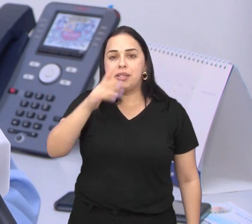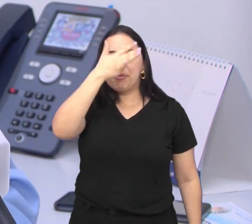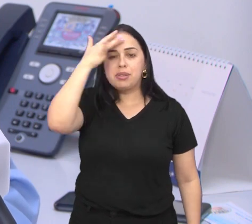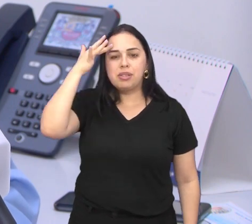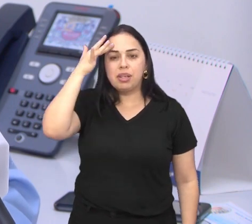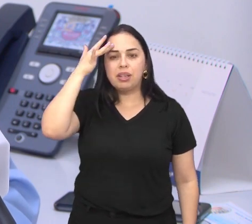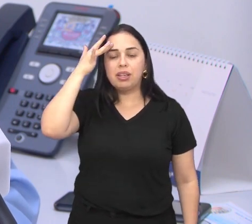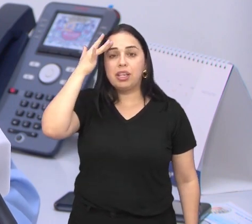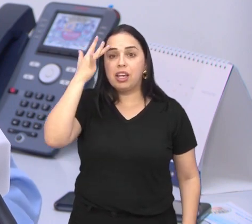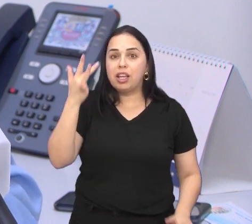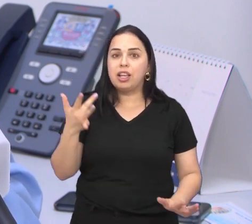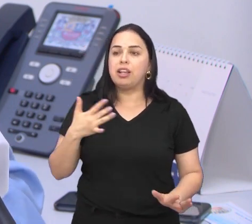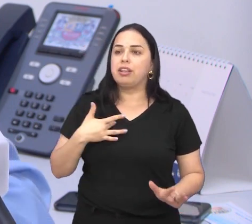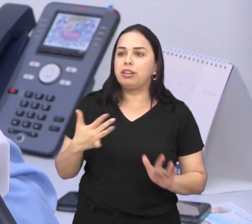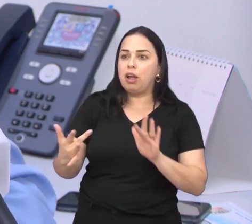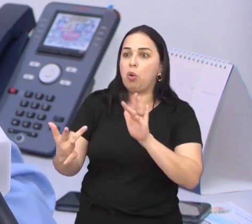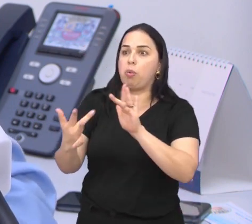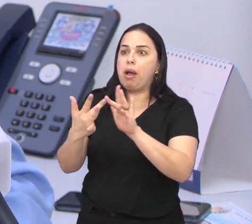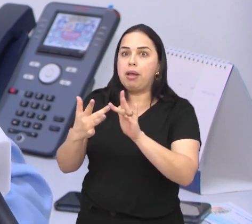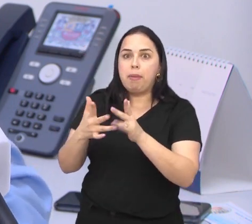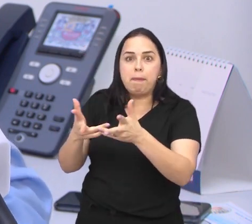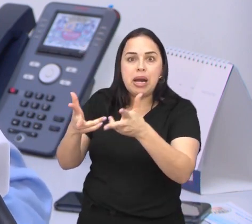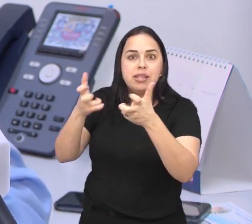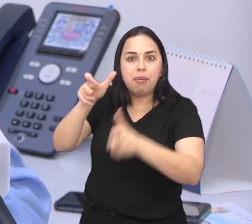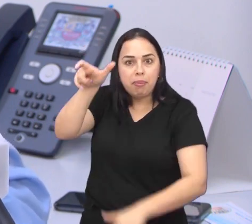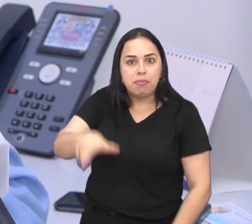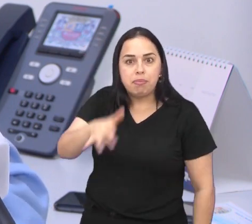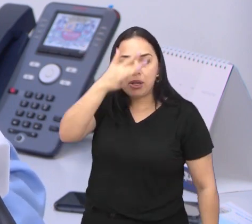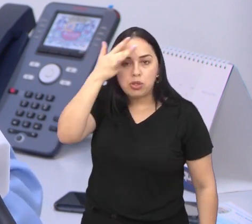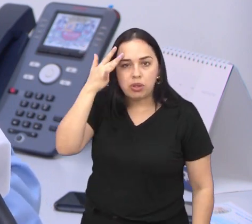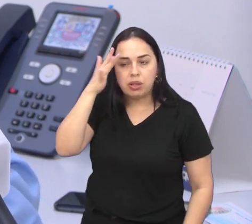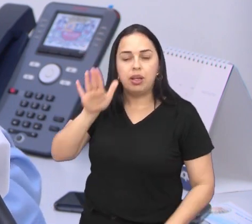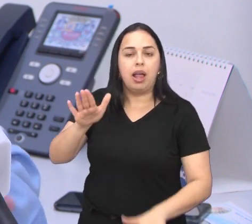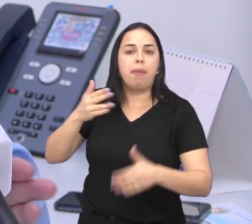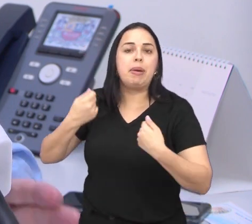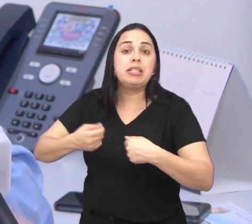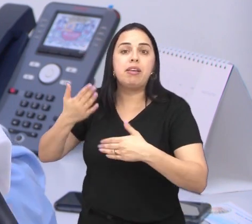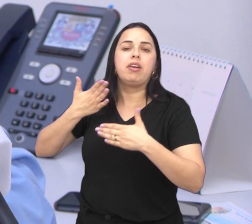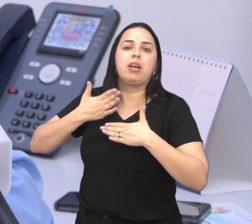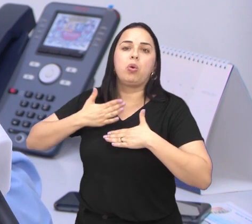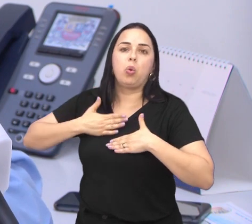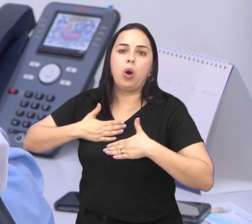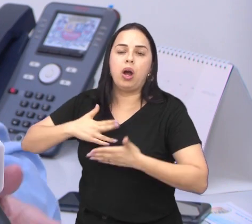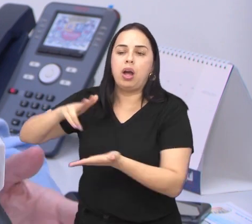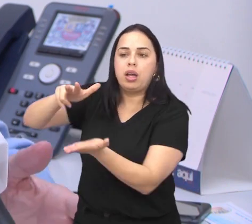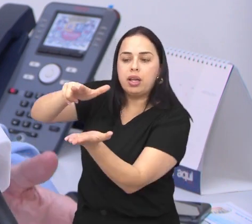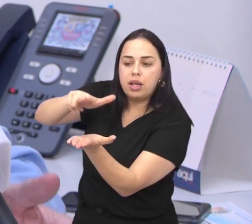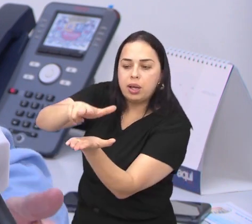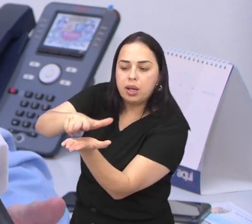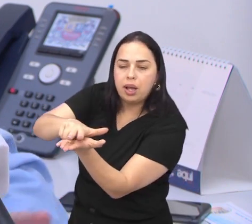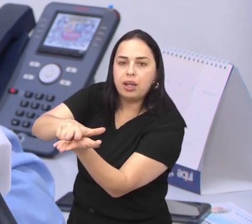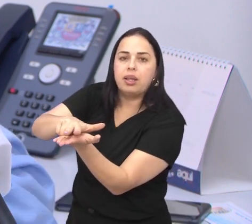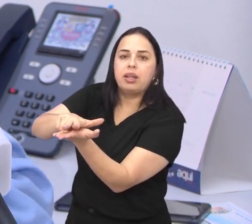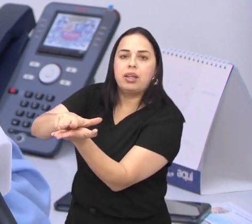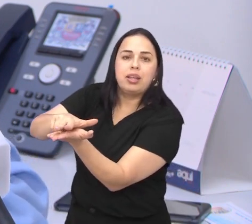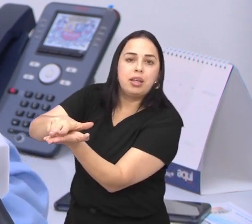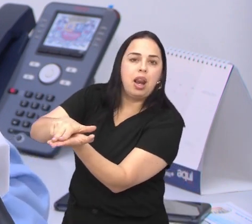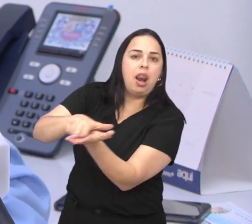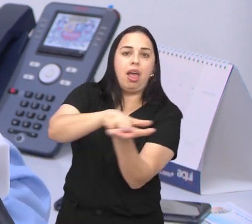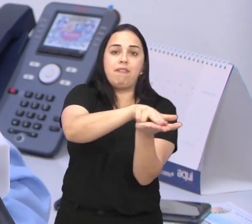para aquela pessoa que vai ter o contato com alguém tendo um infarto, que é deixar a pessoa tranquila, em